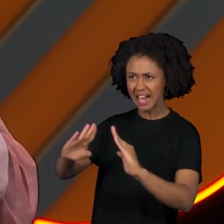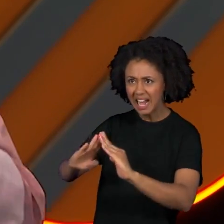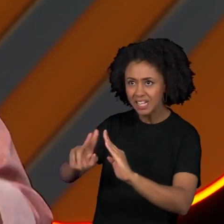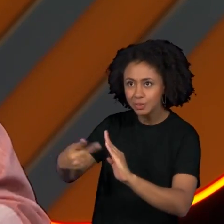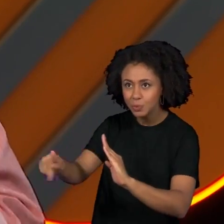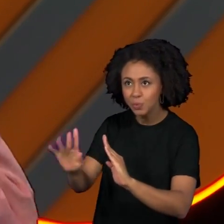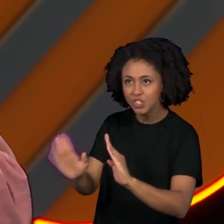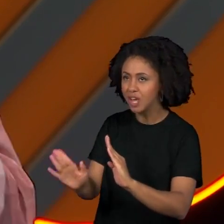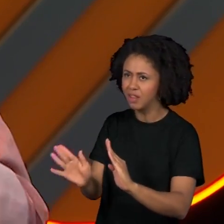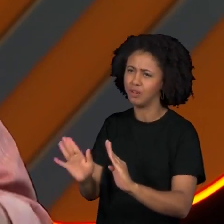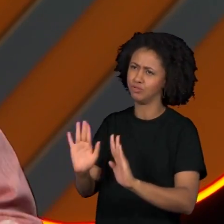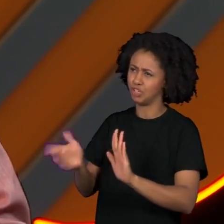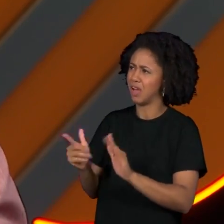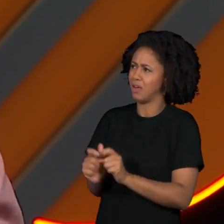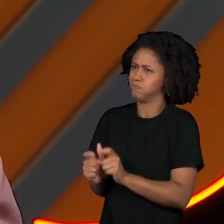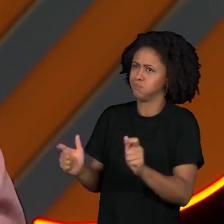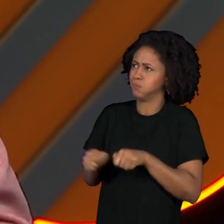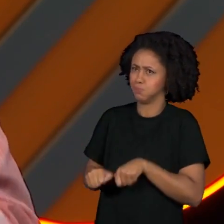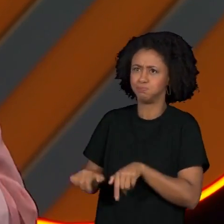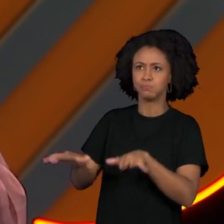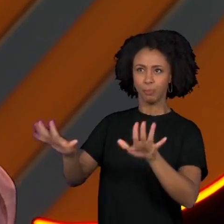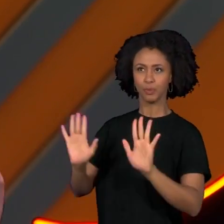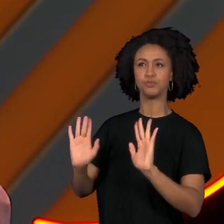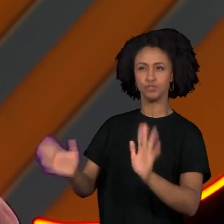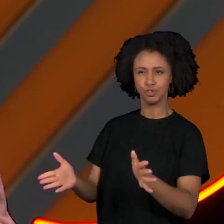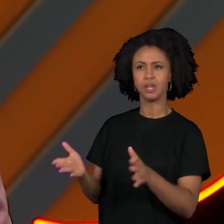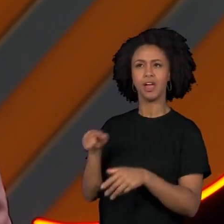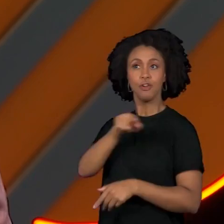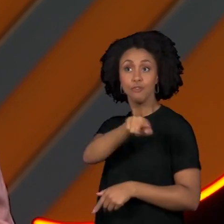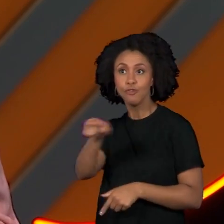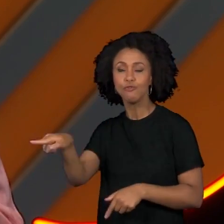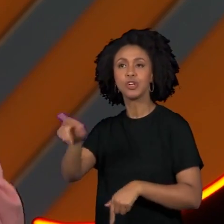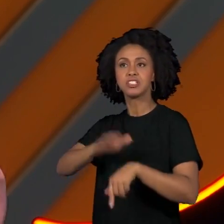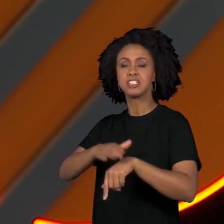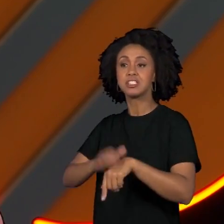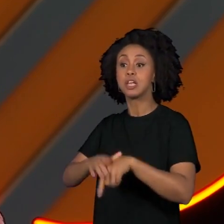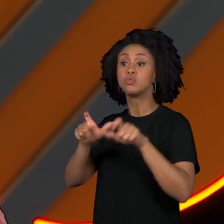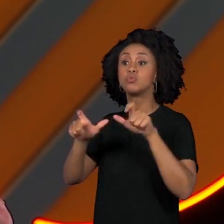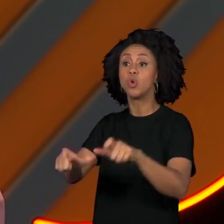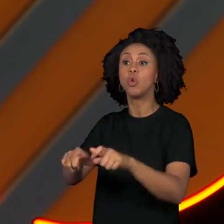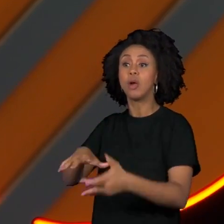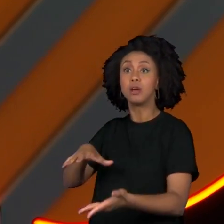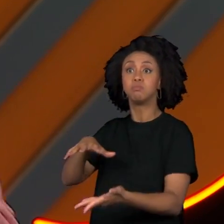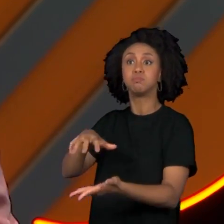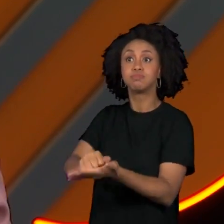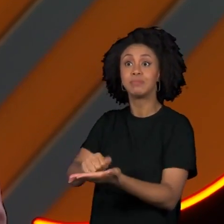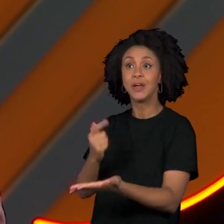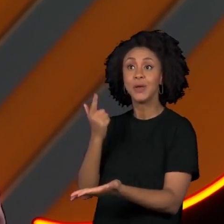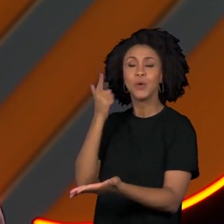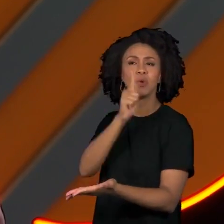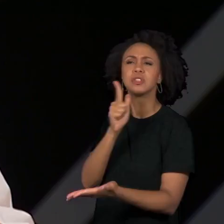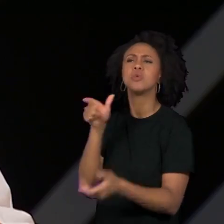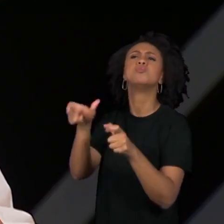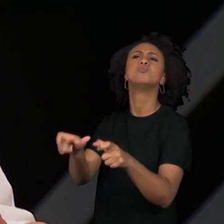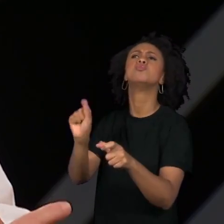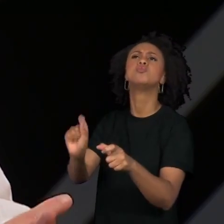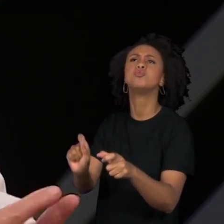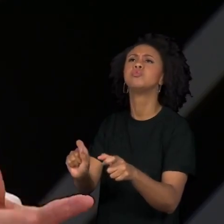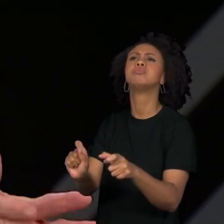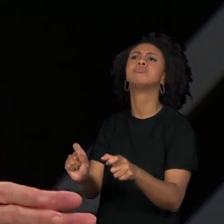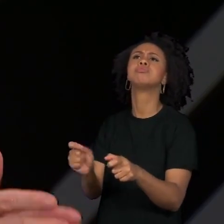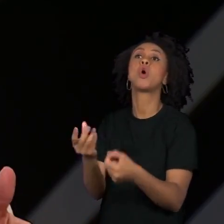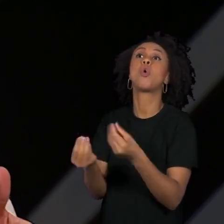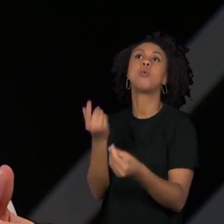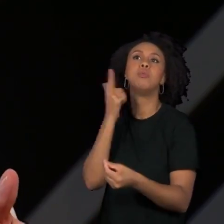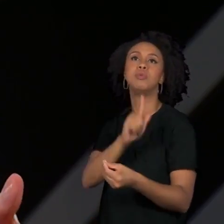tinha crescido, se expandido, e vocês conquistaram um local. Que local era esse e como foi conquistado?